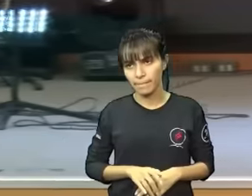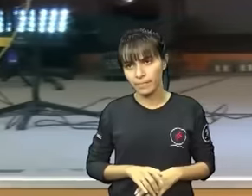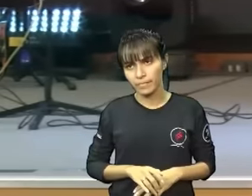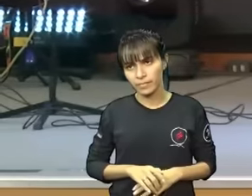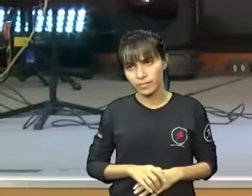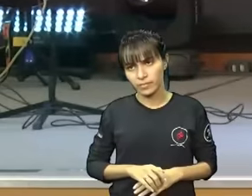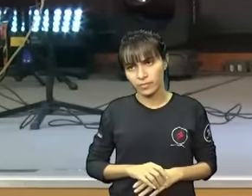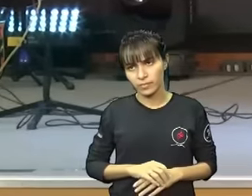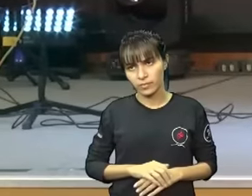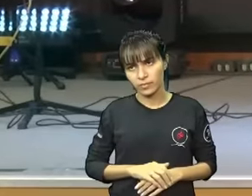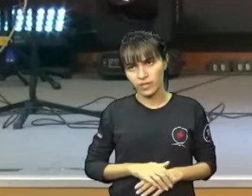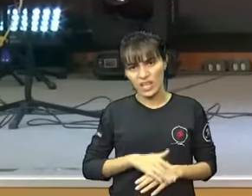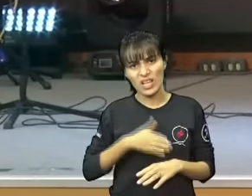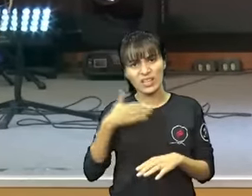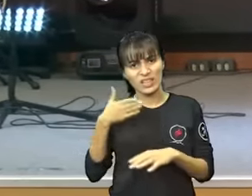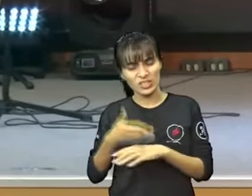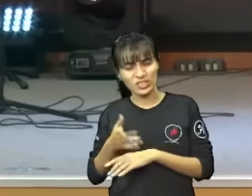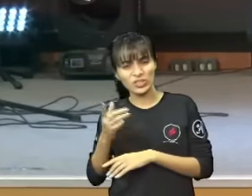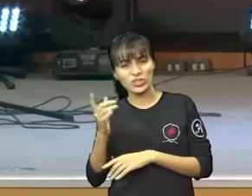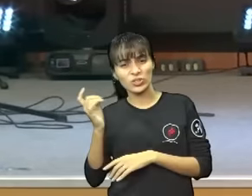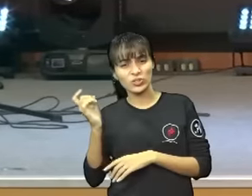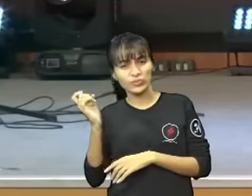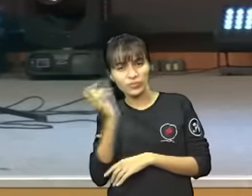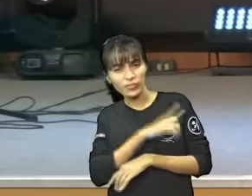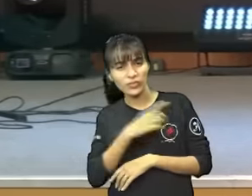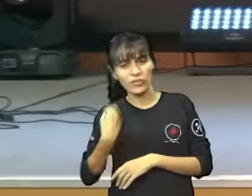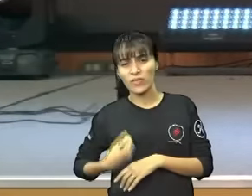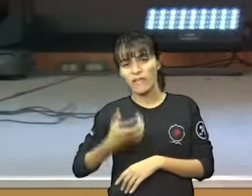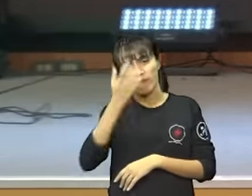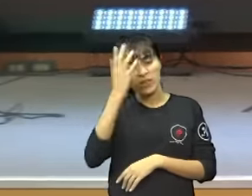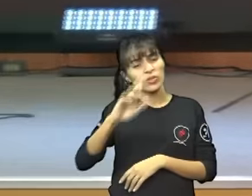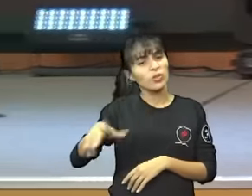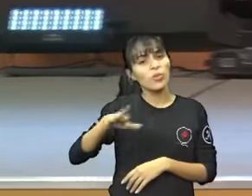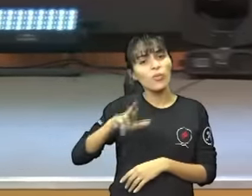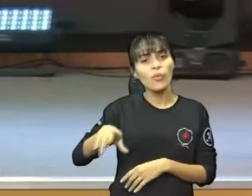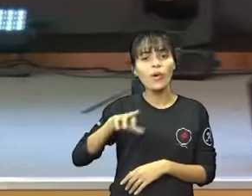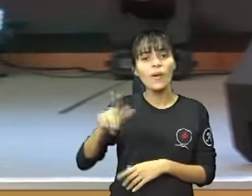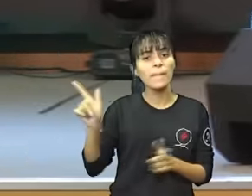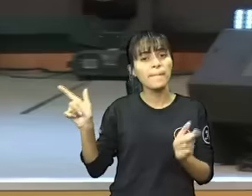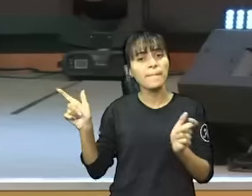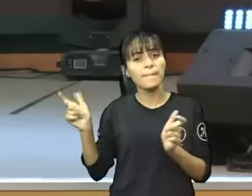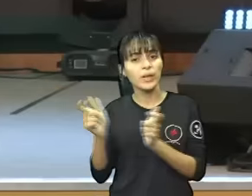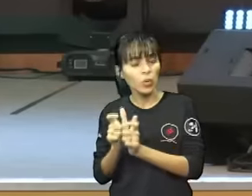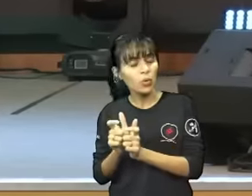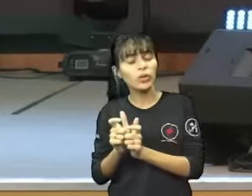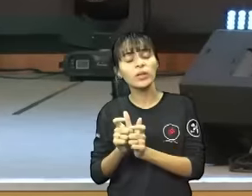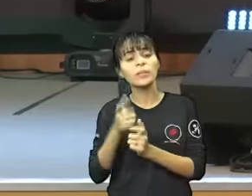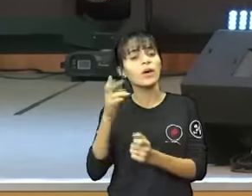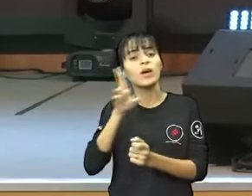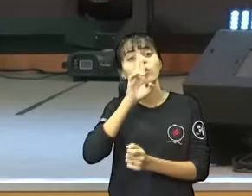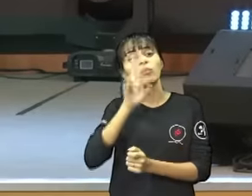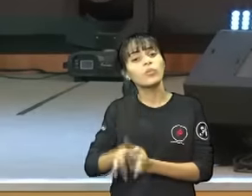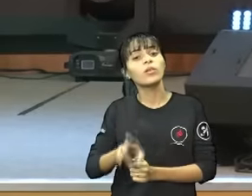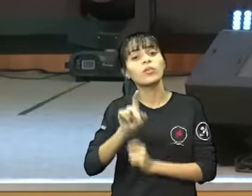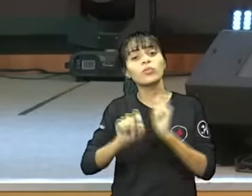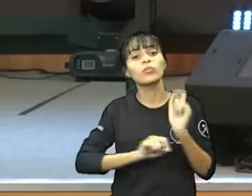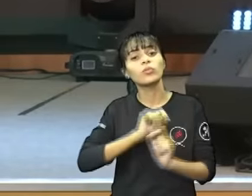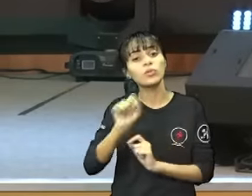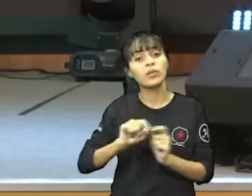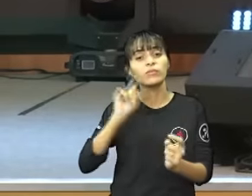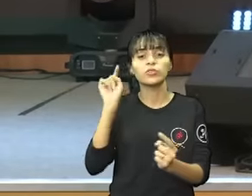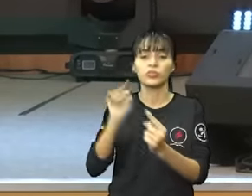entrar é difícil viver num é fácil é a minoria Mas qual o resultado conduz à Vida